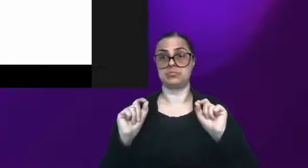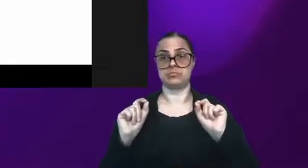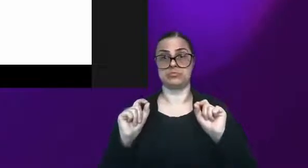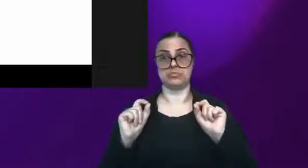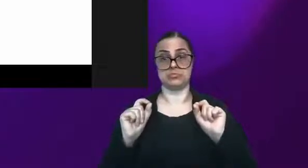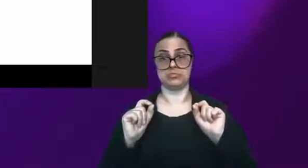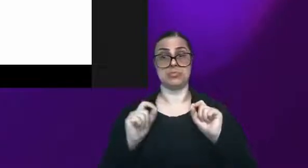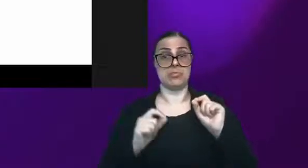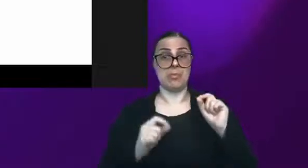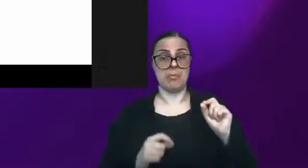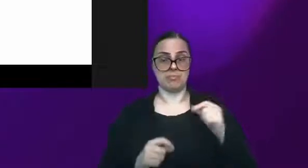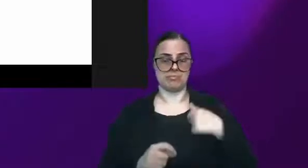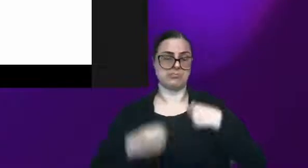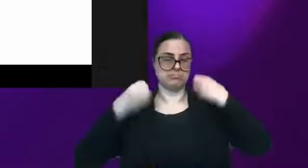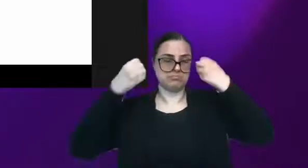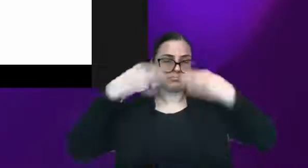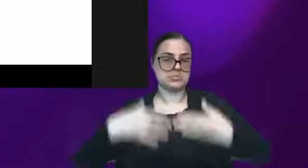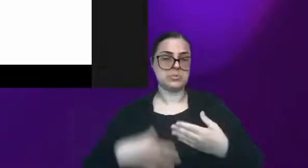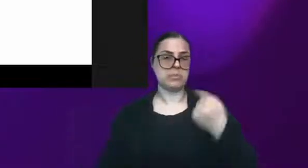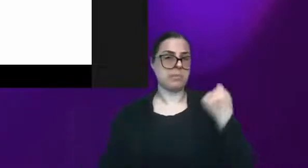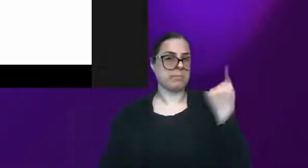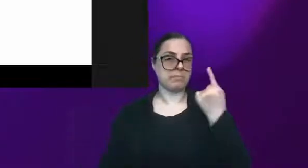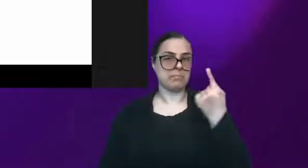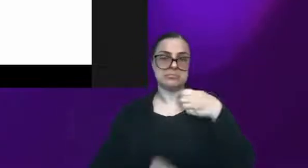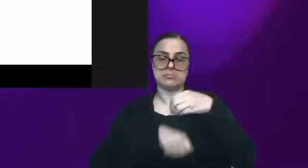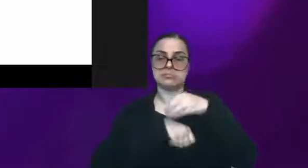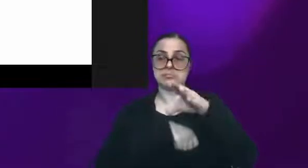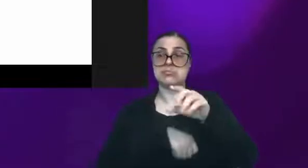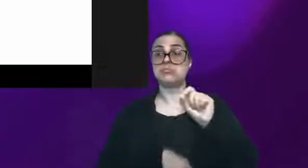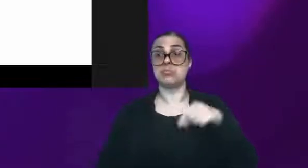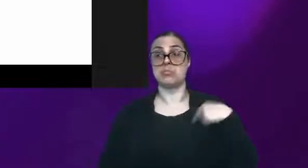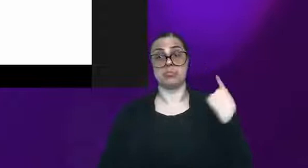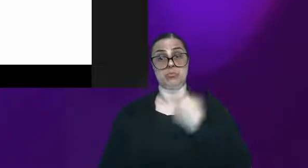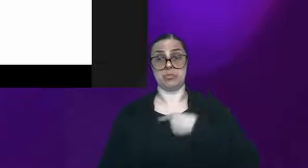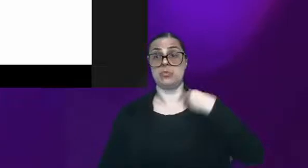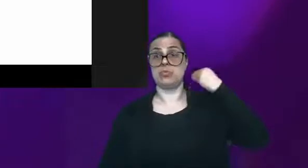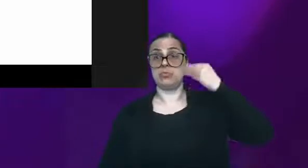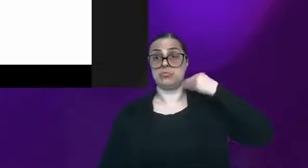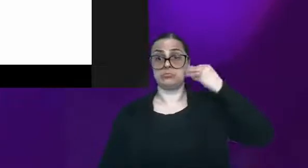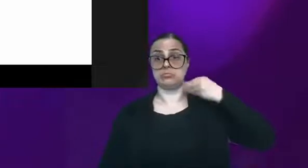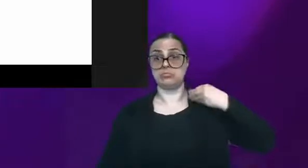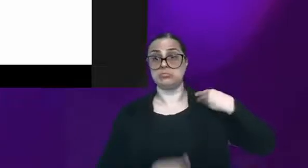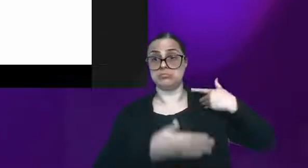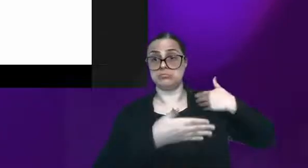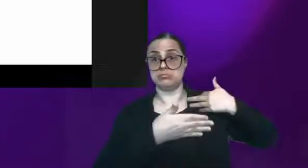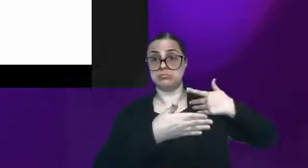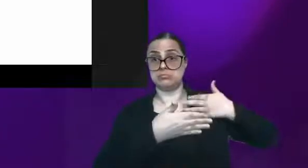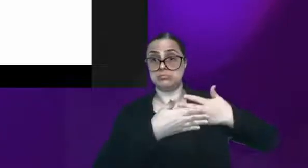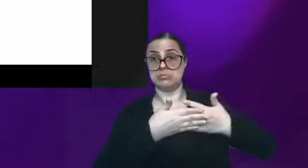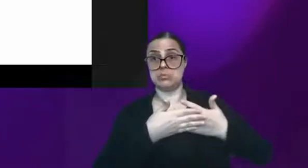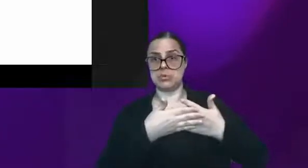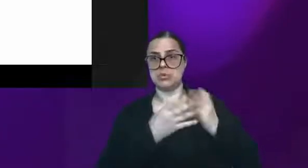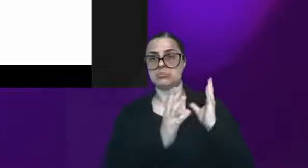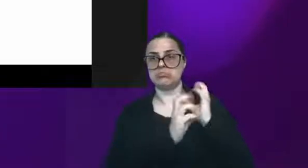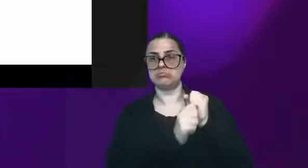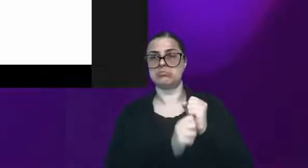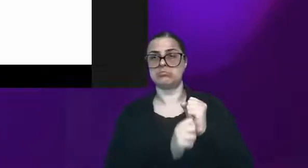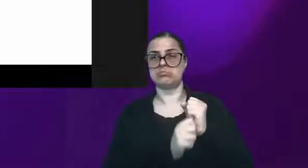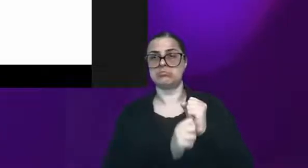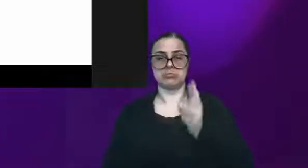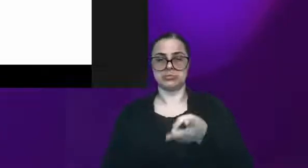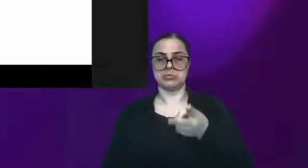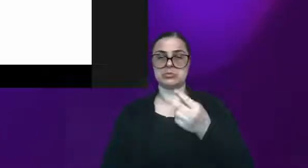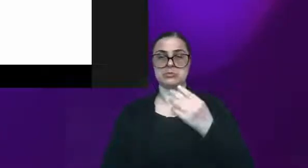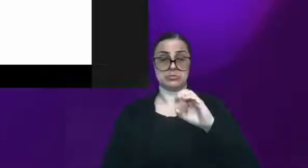primeira coisa que eu tenho que dizer é a nossa experiência de mais de 2.500 transplantes é que o transplante hepático